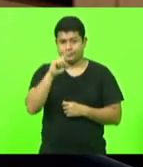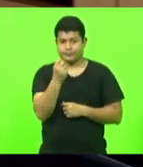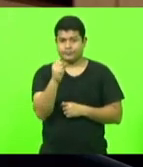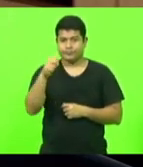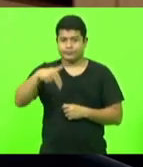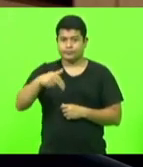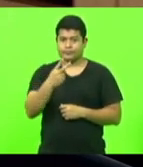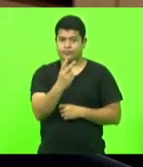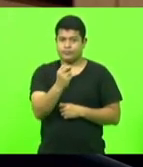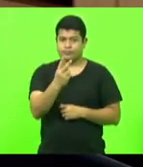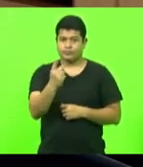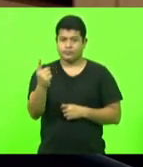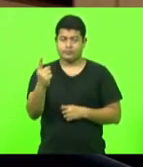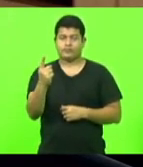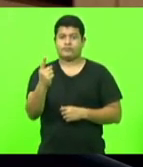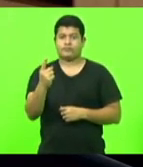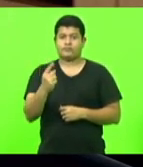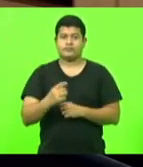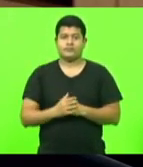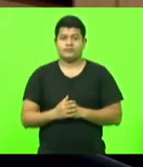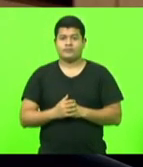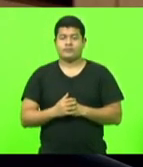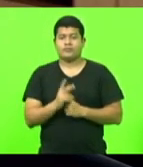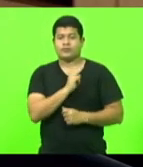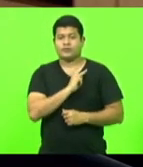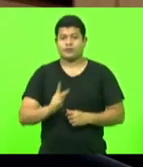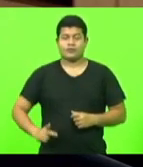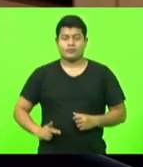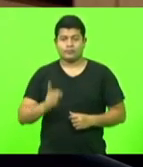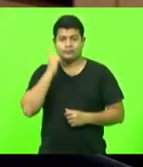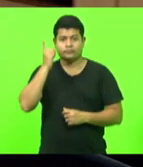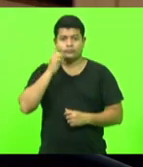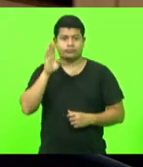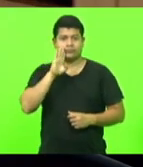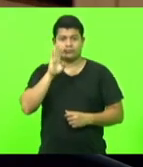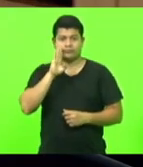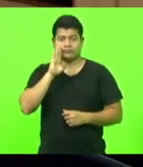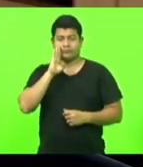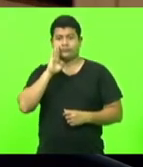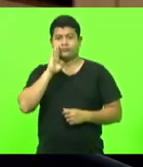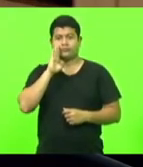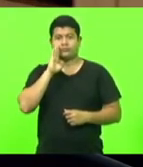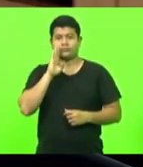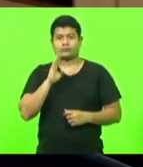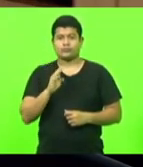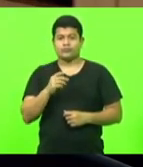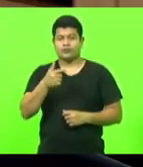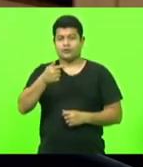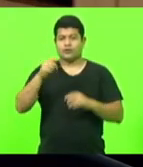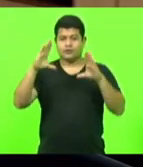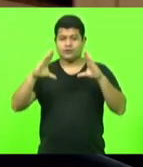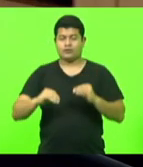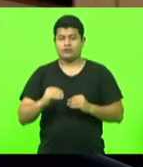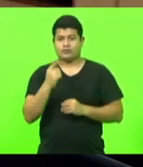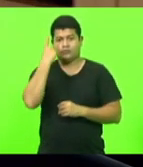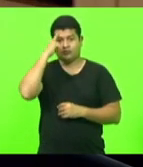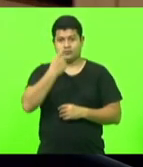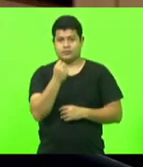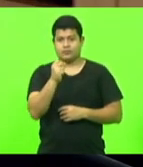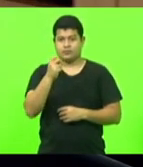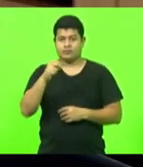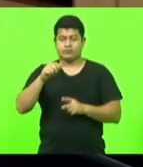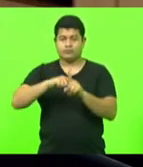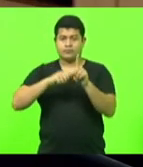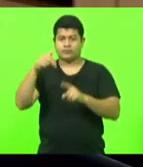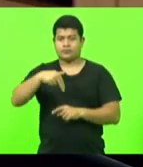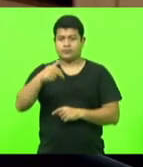realizada em 8 de novembro de 2021. Presidência, deputado Nilson Berlanda. Às 19h do dia 8 do mês de novembro do ano de